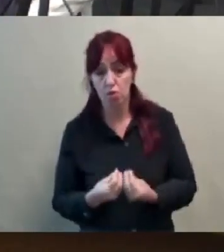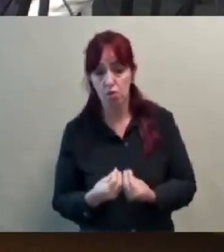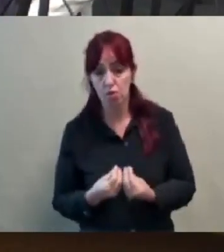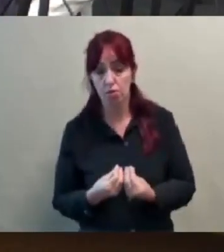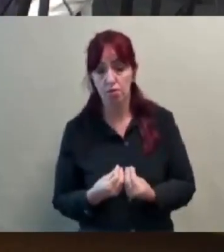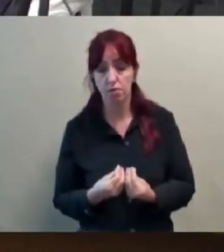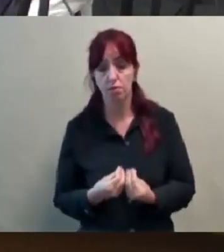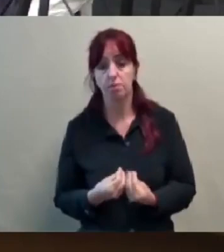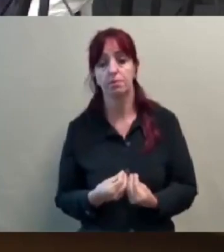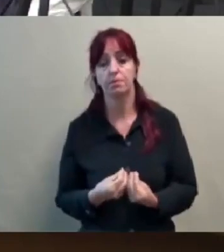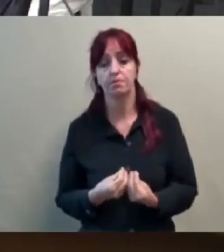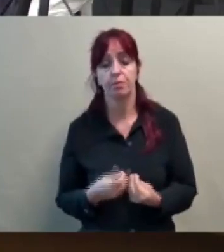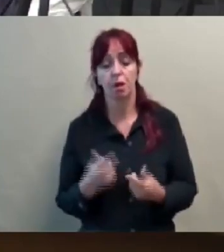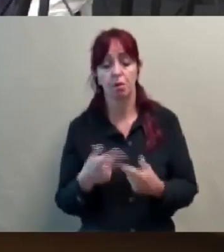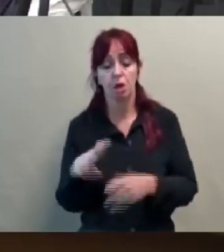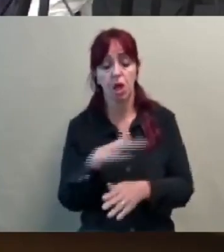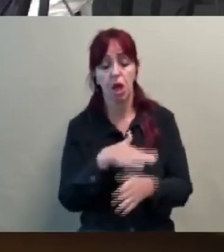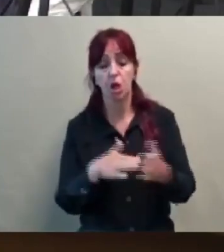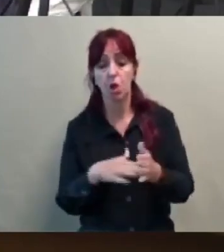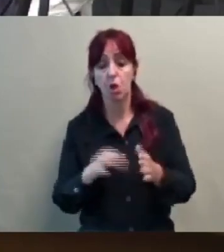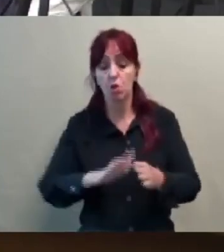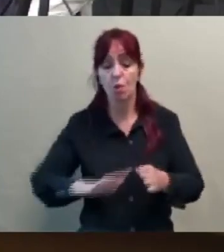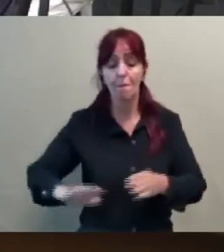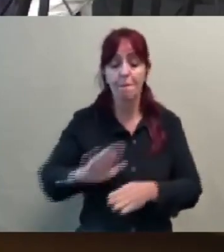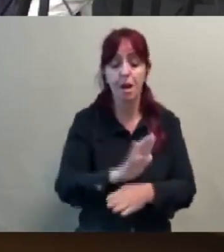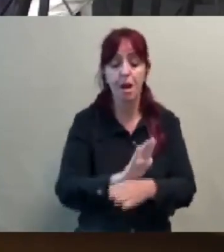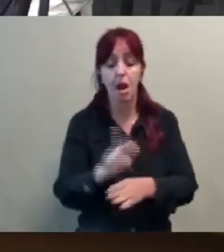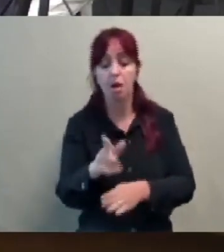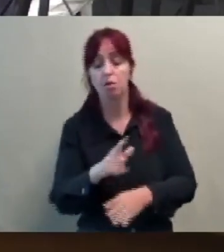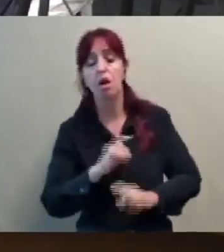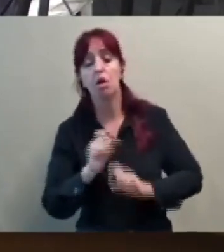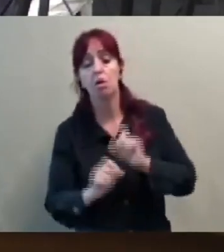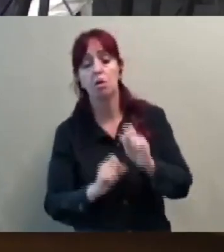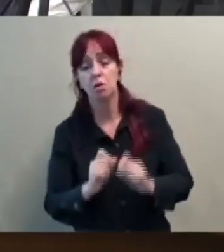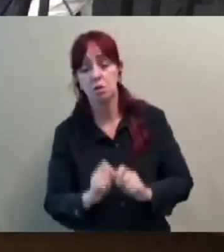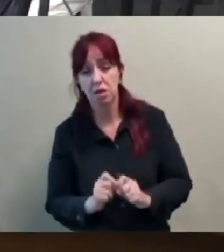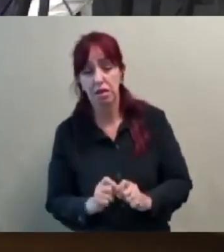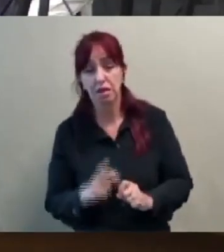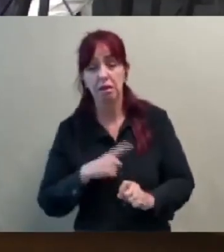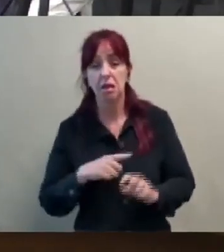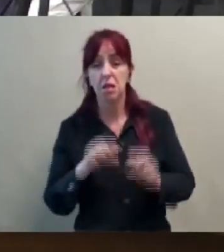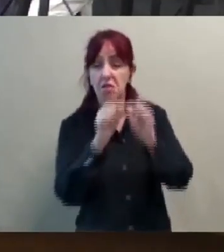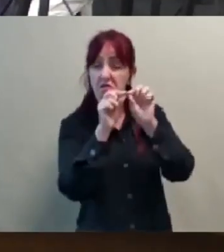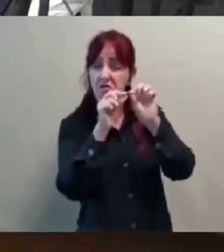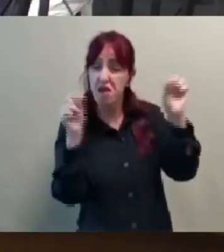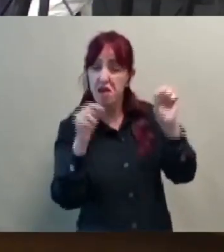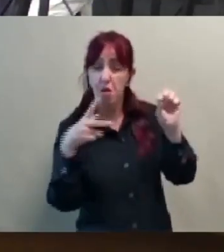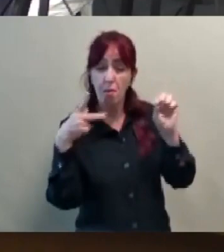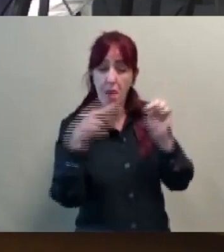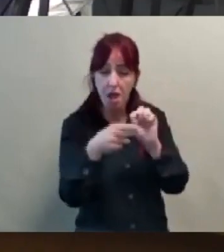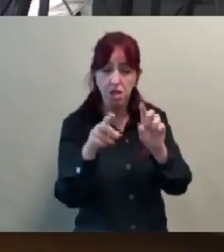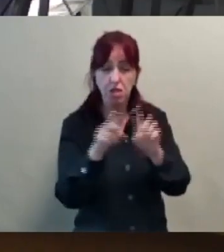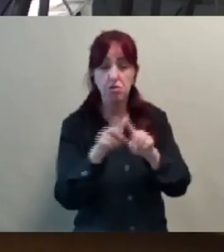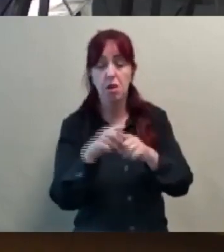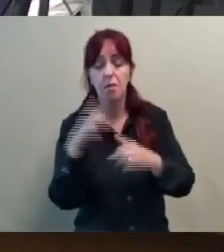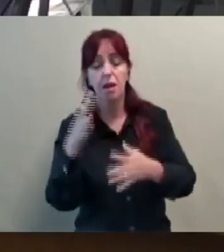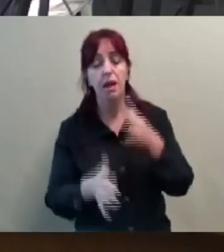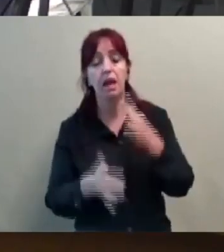porque todo o bairro que você vai está aquela michorna, fios partidos atrapalhando o trânsito de